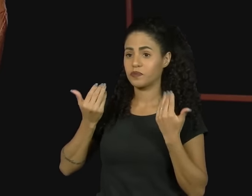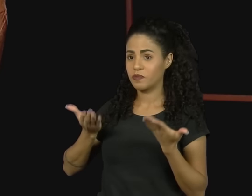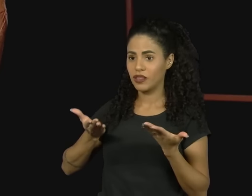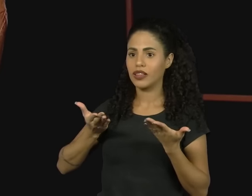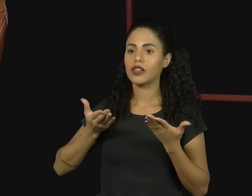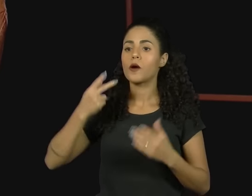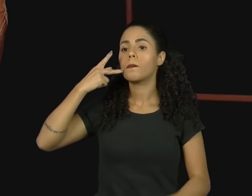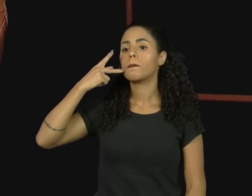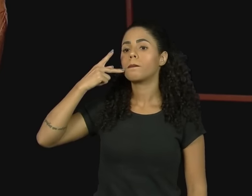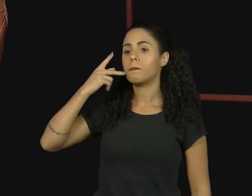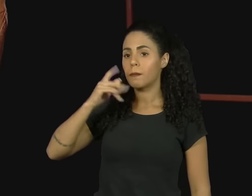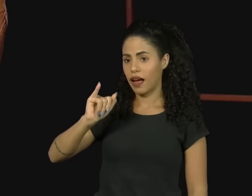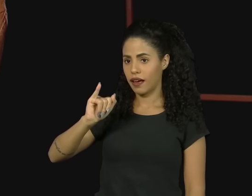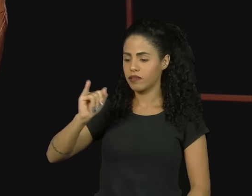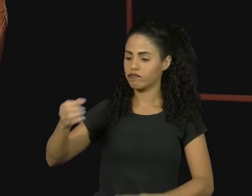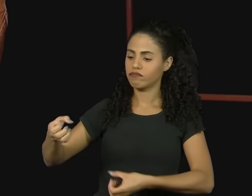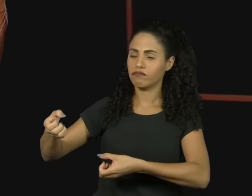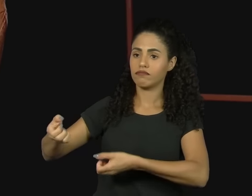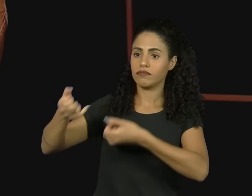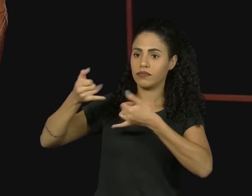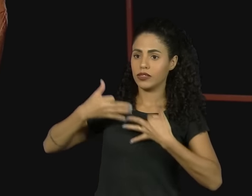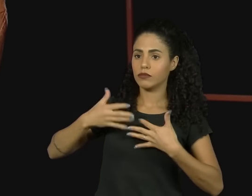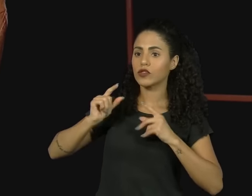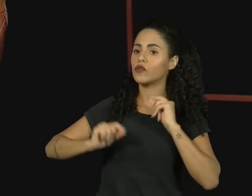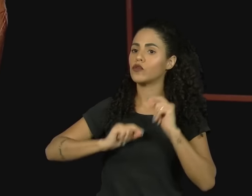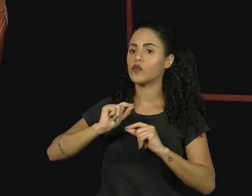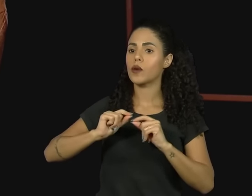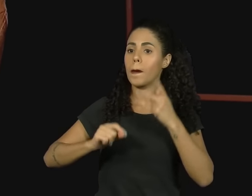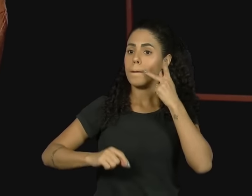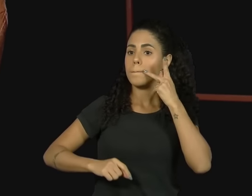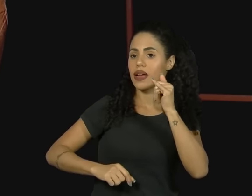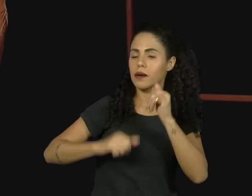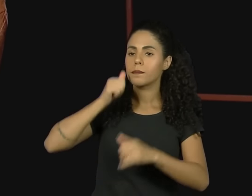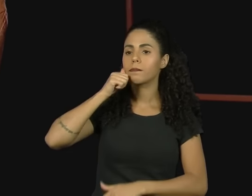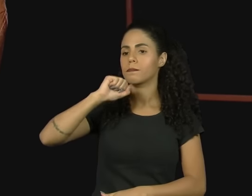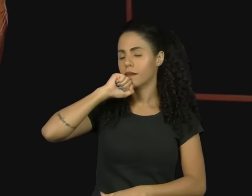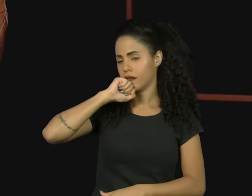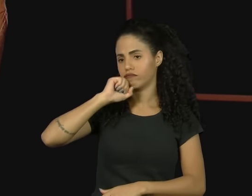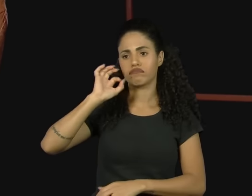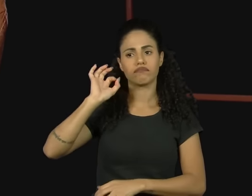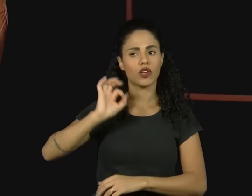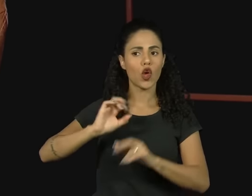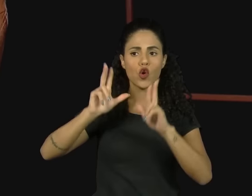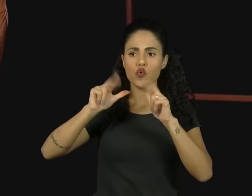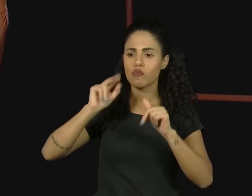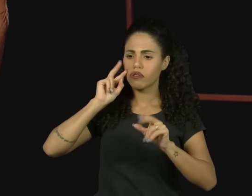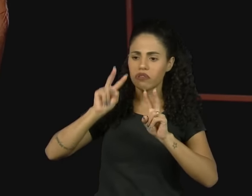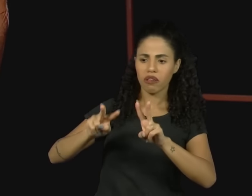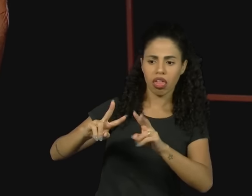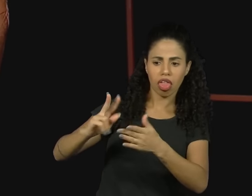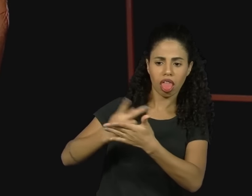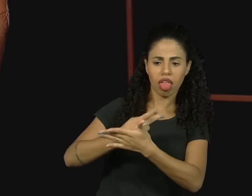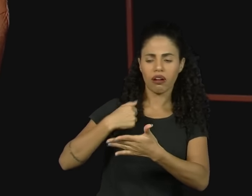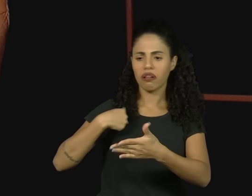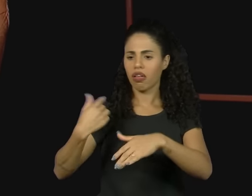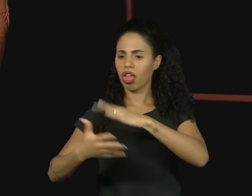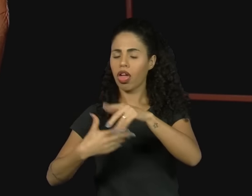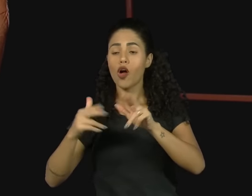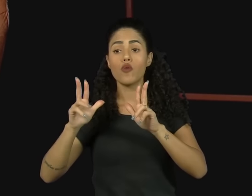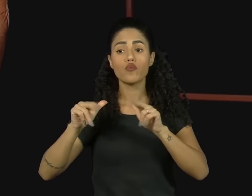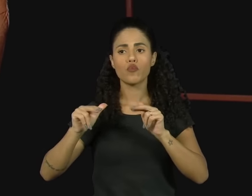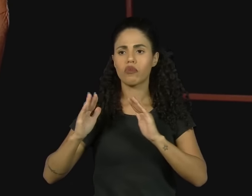papai falava isso, né? Quer dizer, meus pais, eu nunca vi eles desarrumados na vida, nunca. Nem em